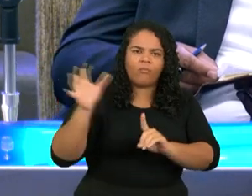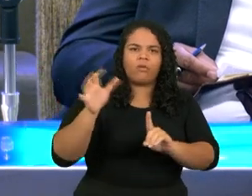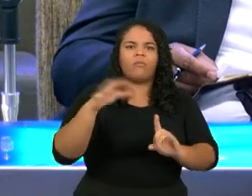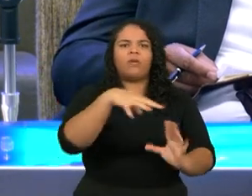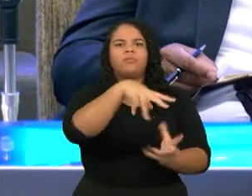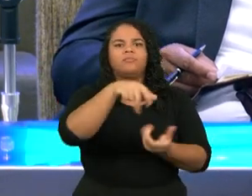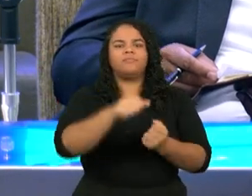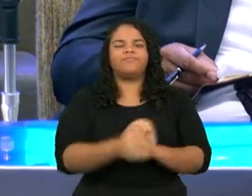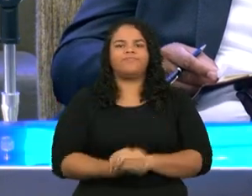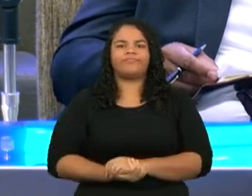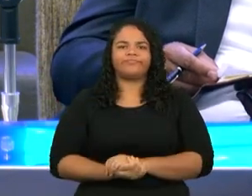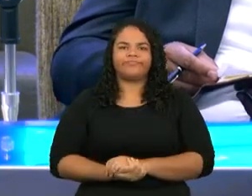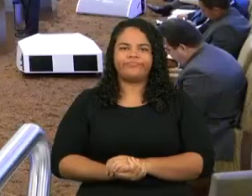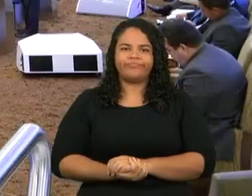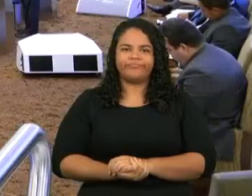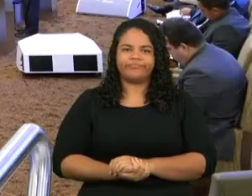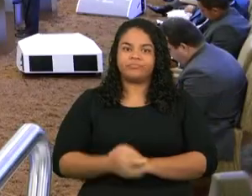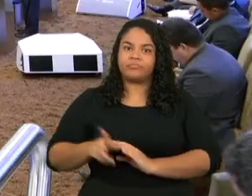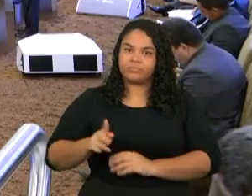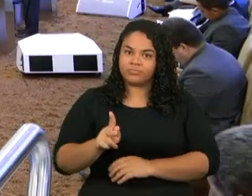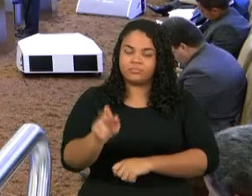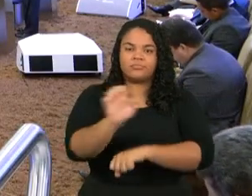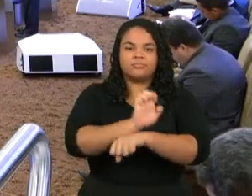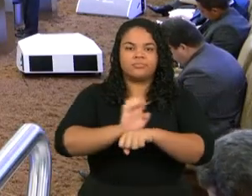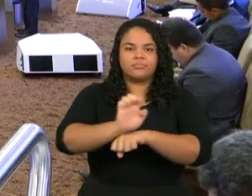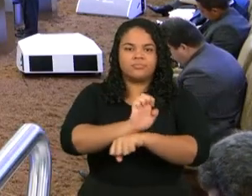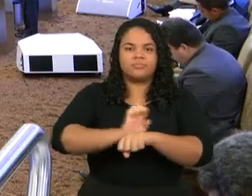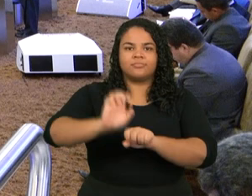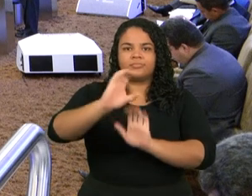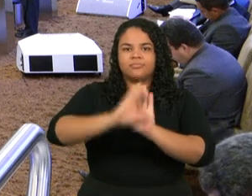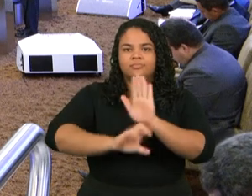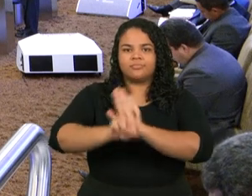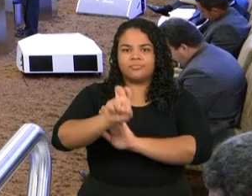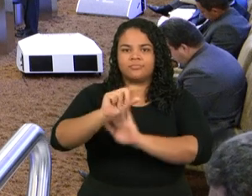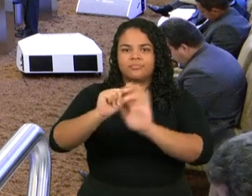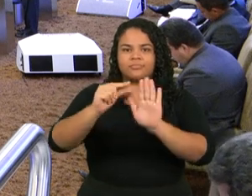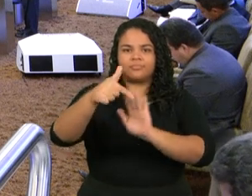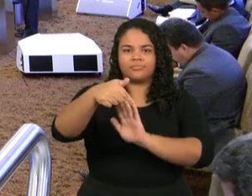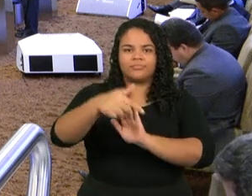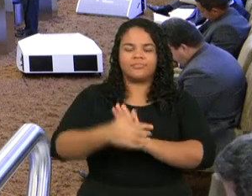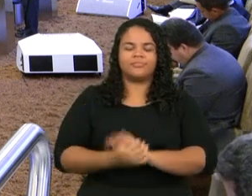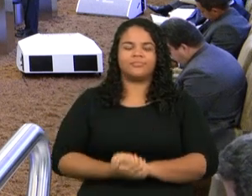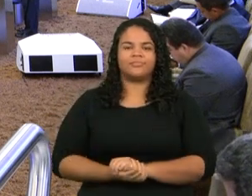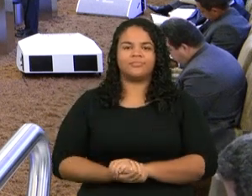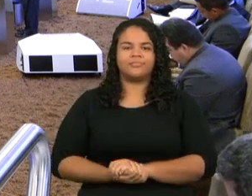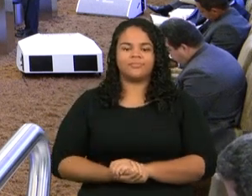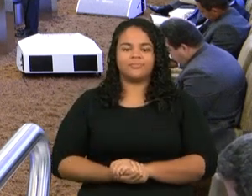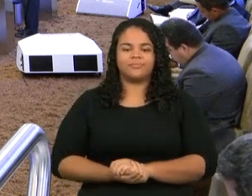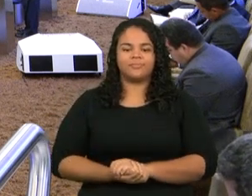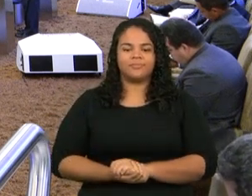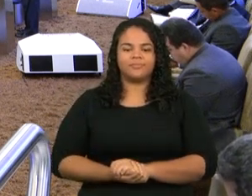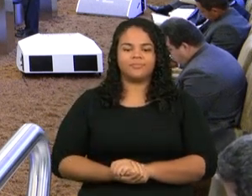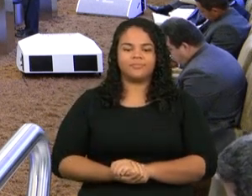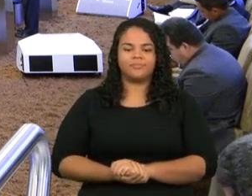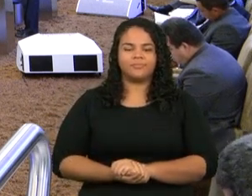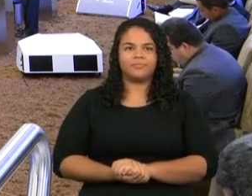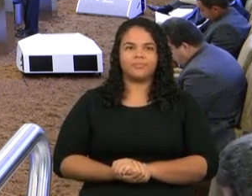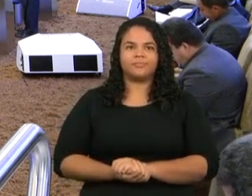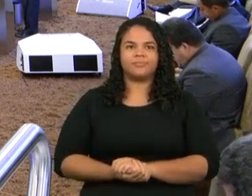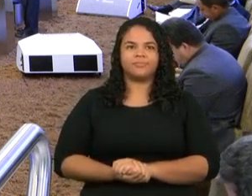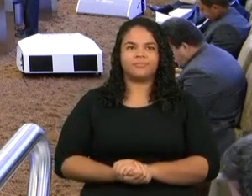Capítulo 5 de Efésios versículo 7 5 e 7 de Efésios